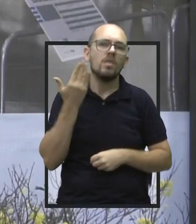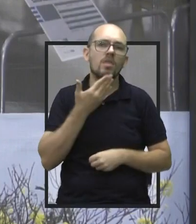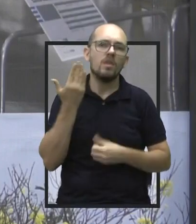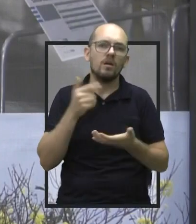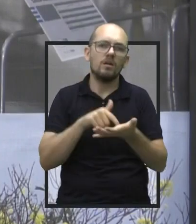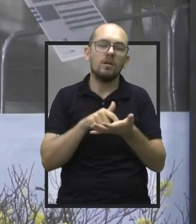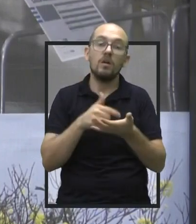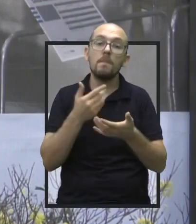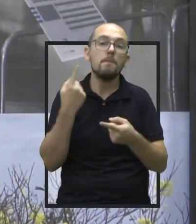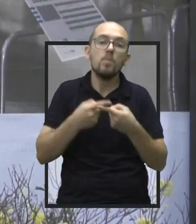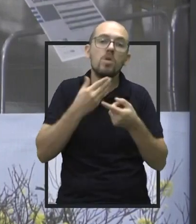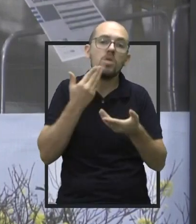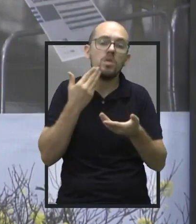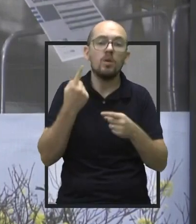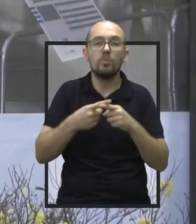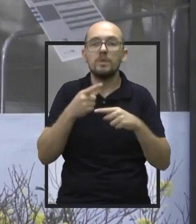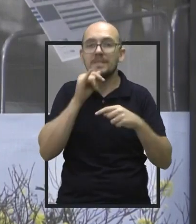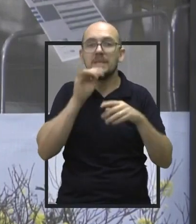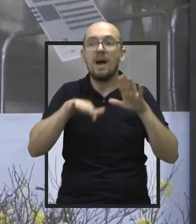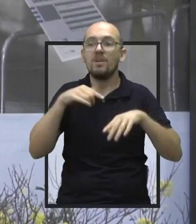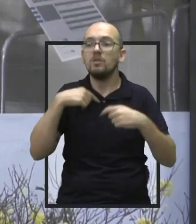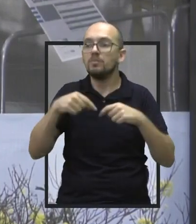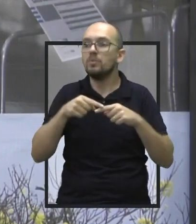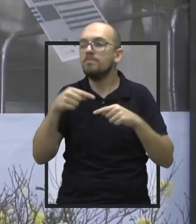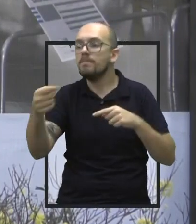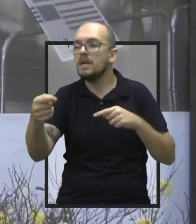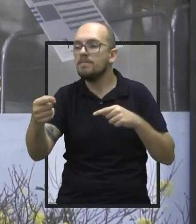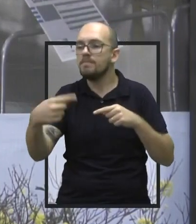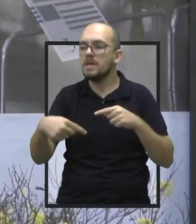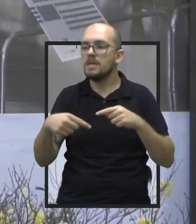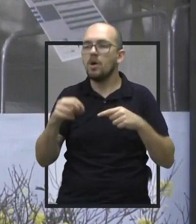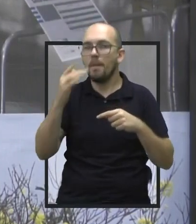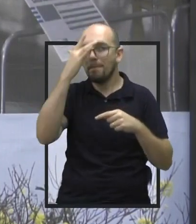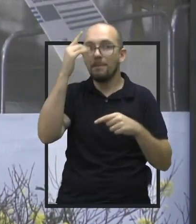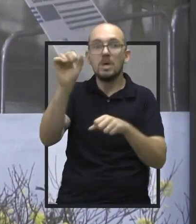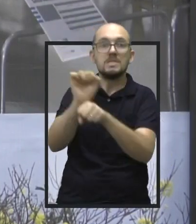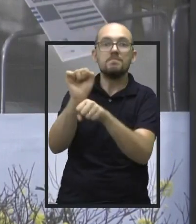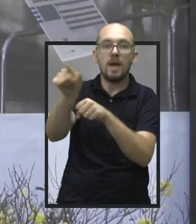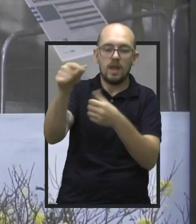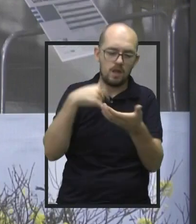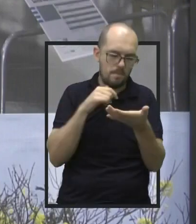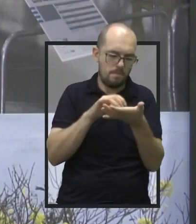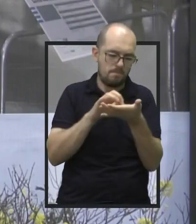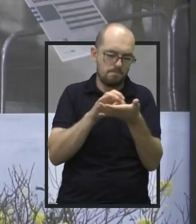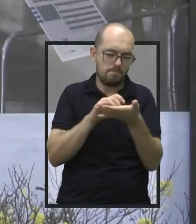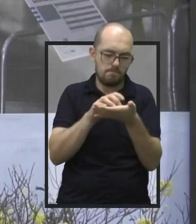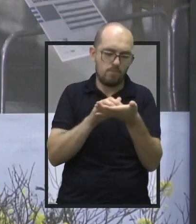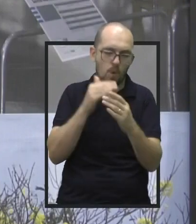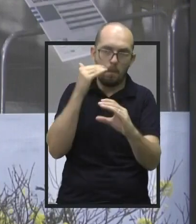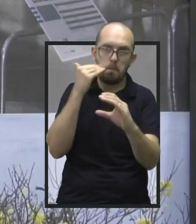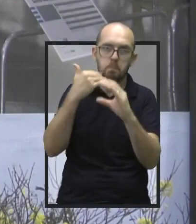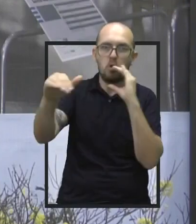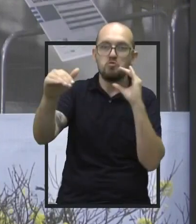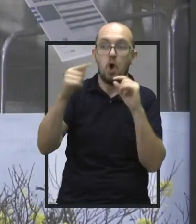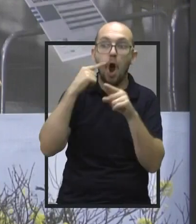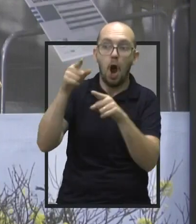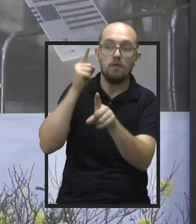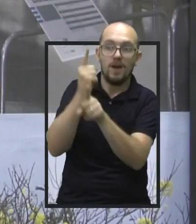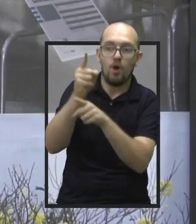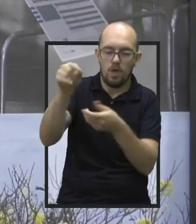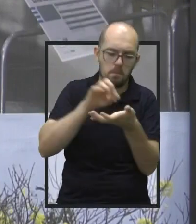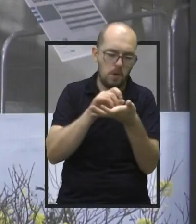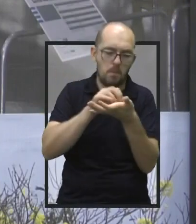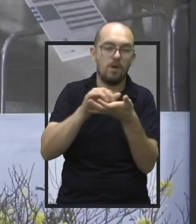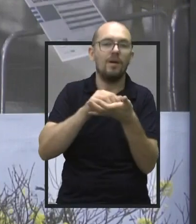do ônibus, porque a pessoa está ali, ela precisa descer um ponto antes, ou tem alguém esperando alguma coisa, ela já se comunica ali, ó, tô em tal lugar e tal.